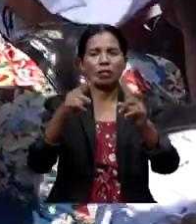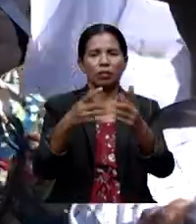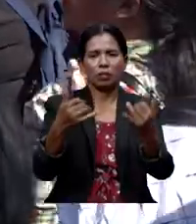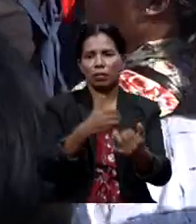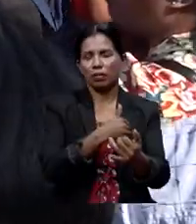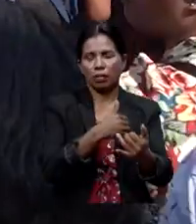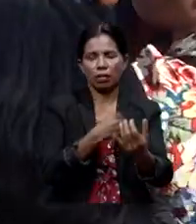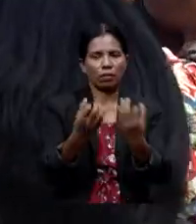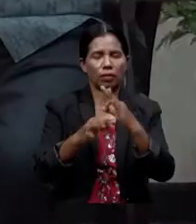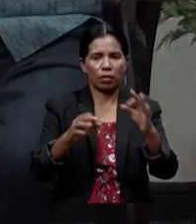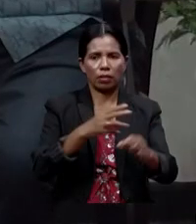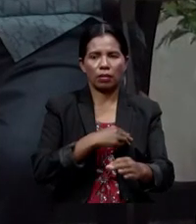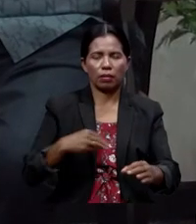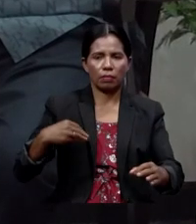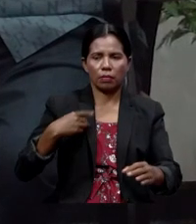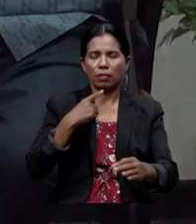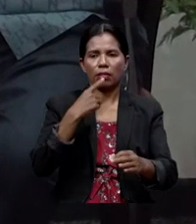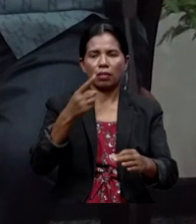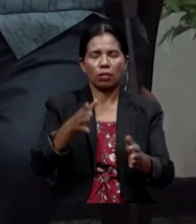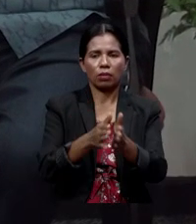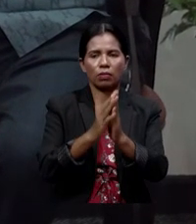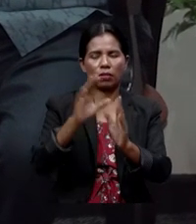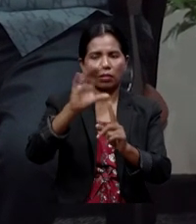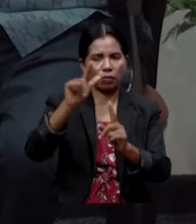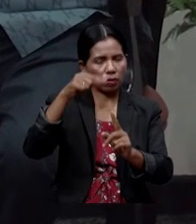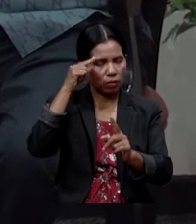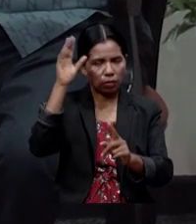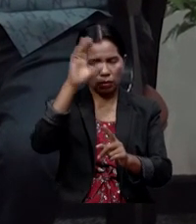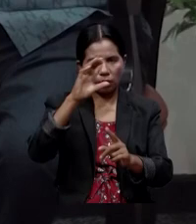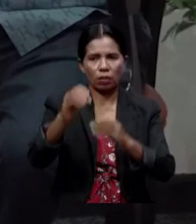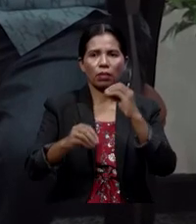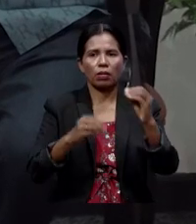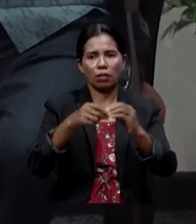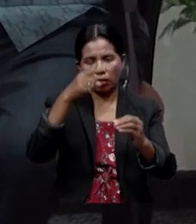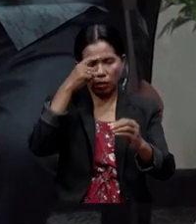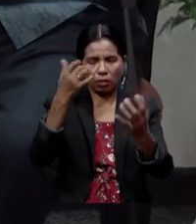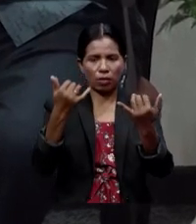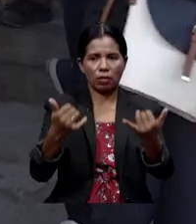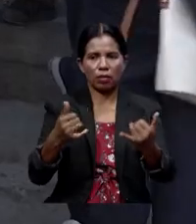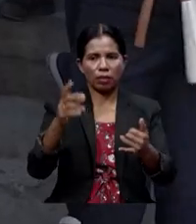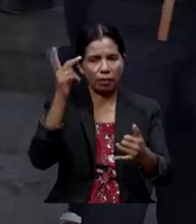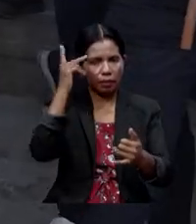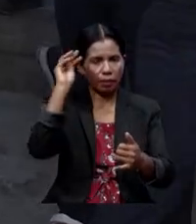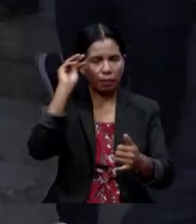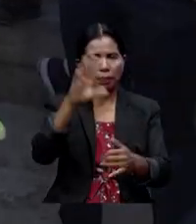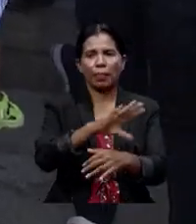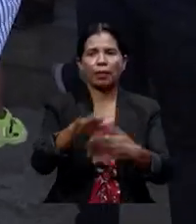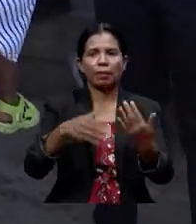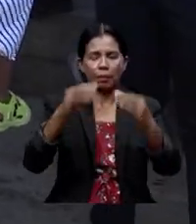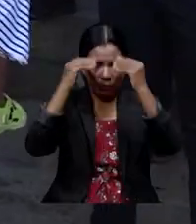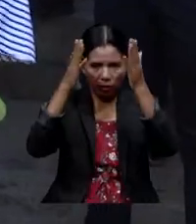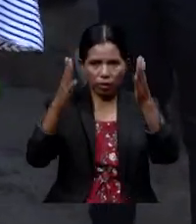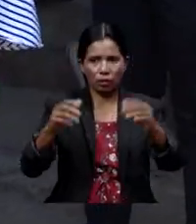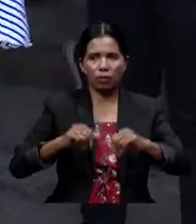que soluciona, madre Guilherminha Mos, russo chefe governo a tubuca solução, tamba to agora ex-professores contratado sira continua